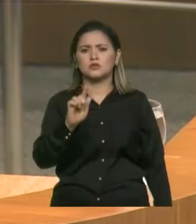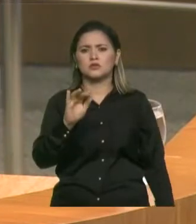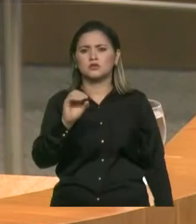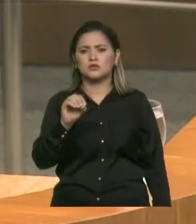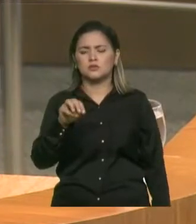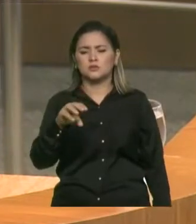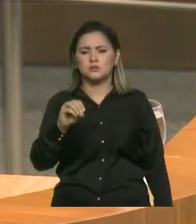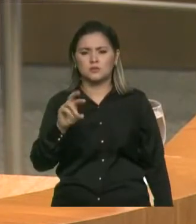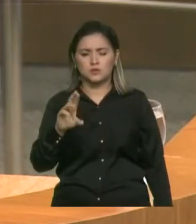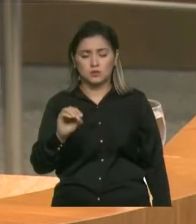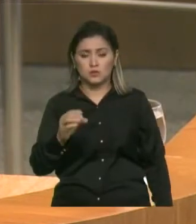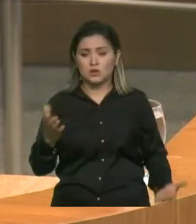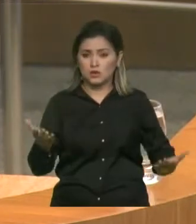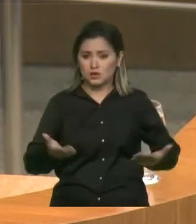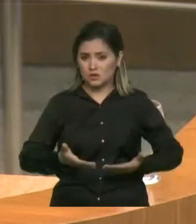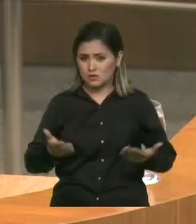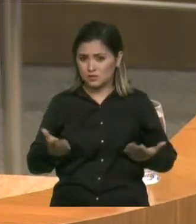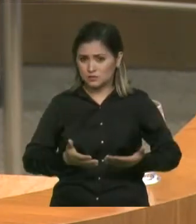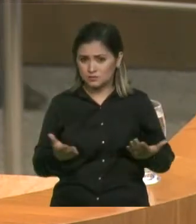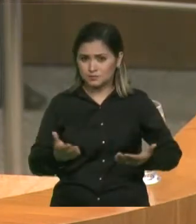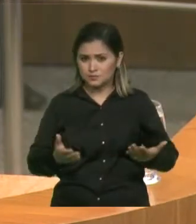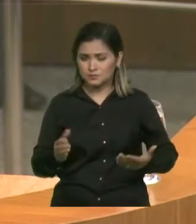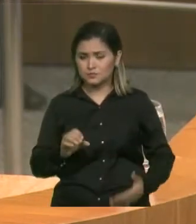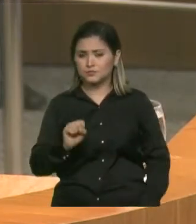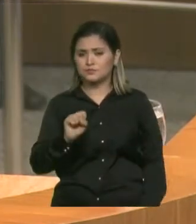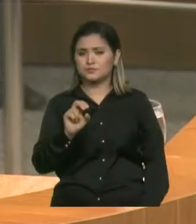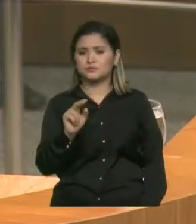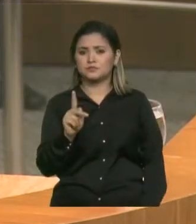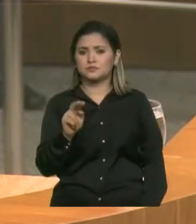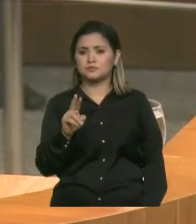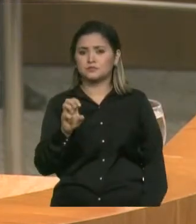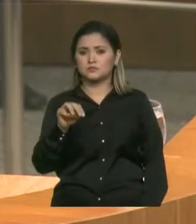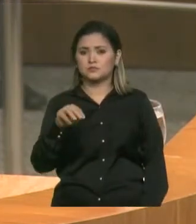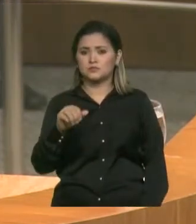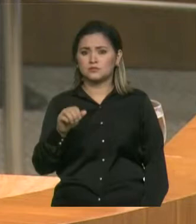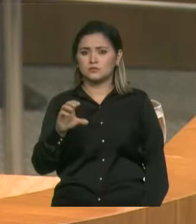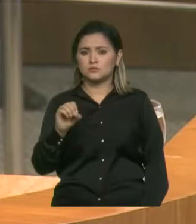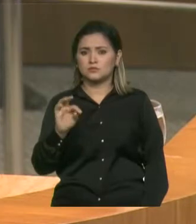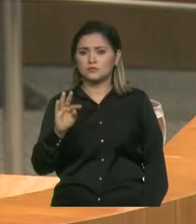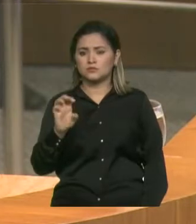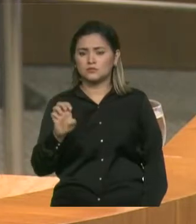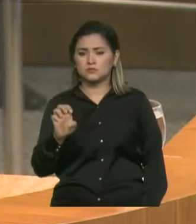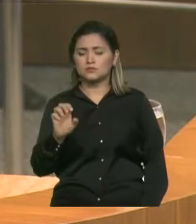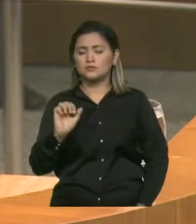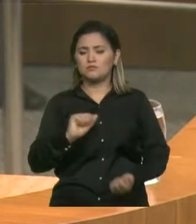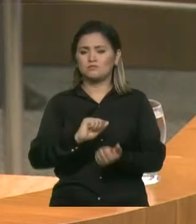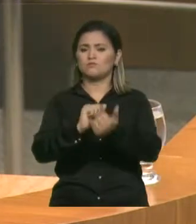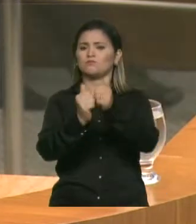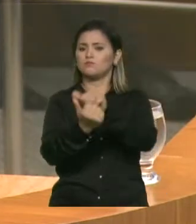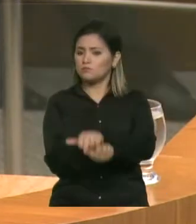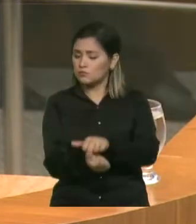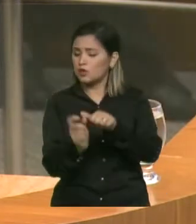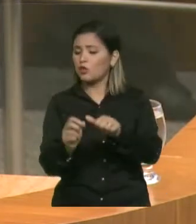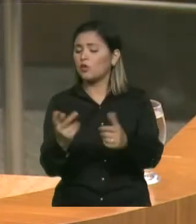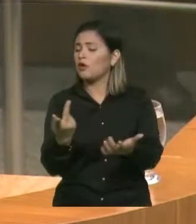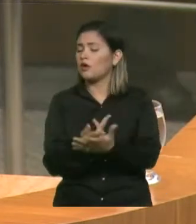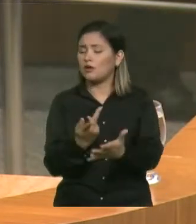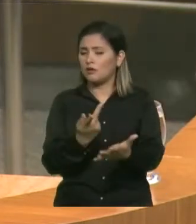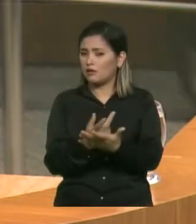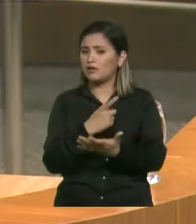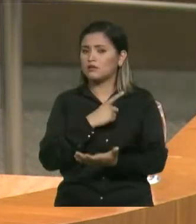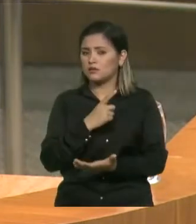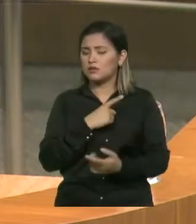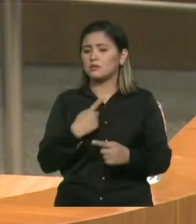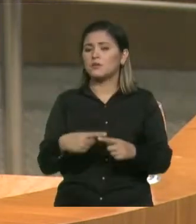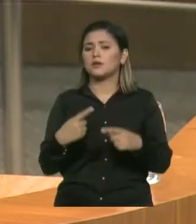Suprema Corte corrigir o que está errado, para que haja justiça independente